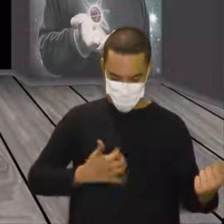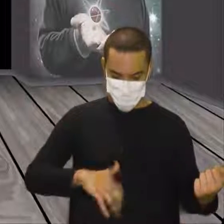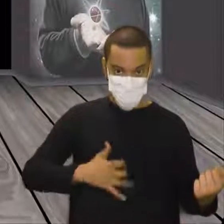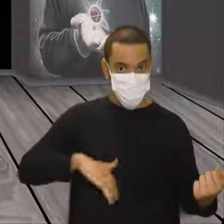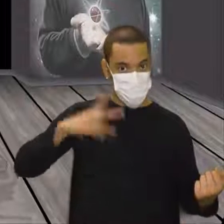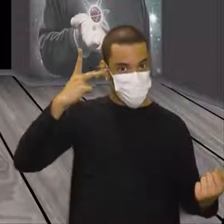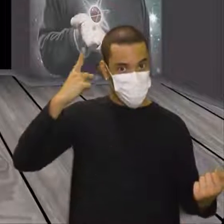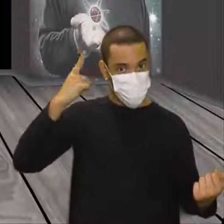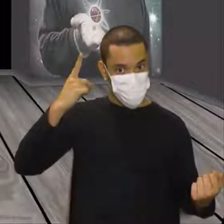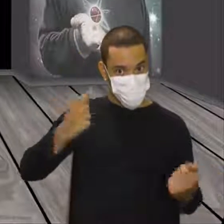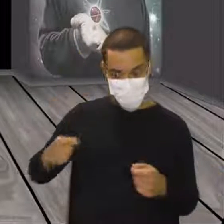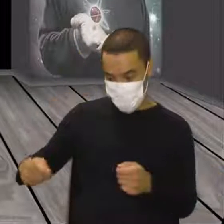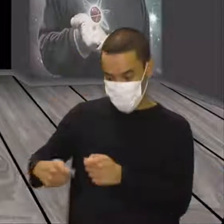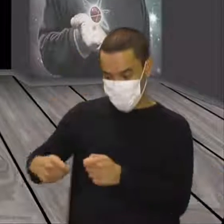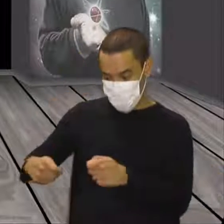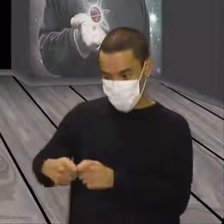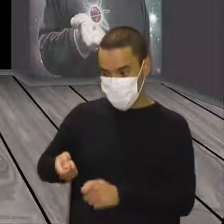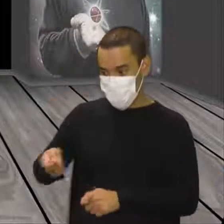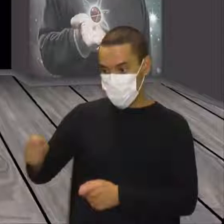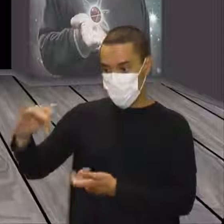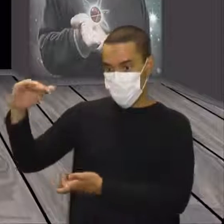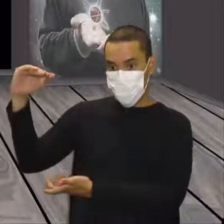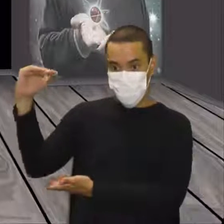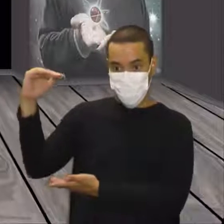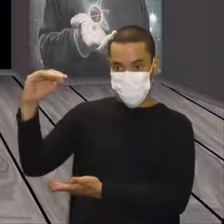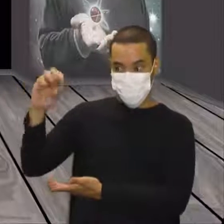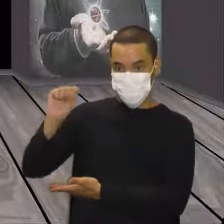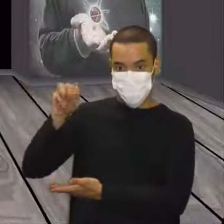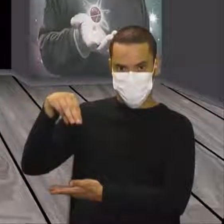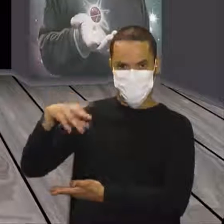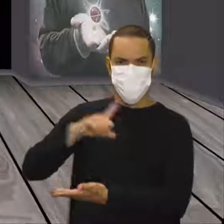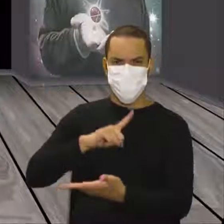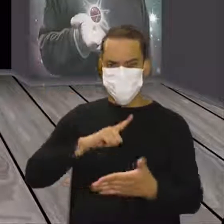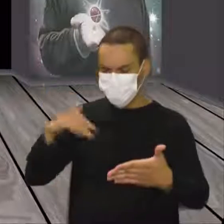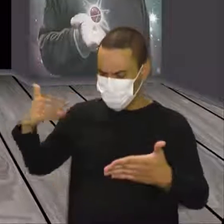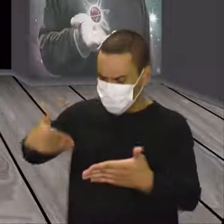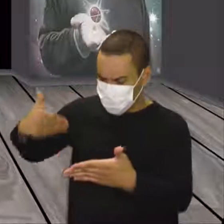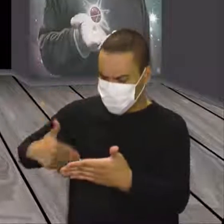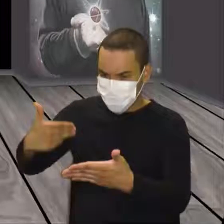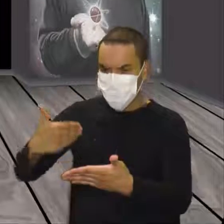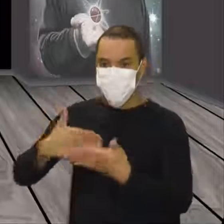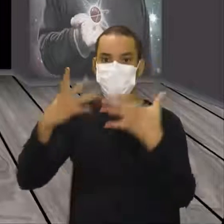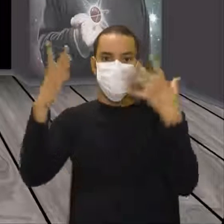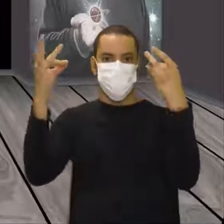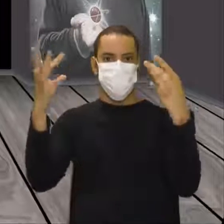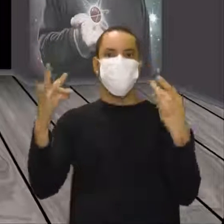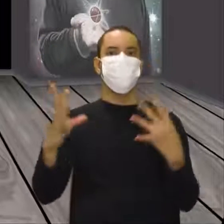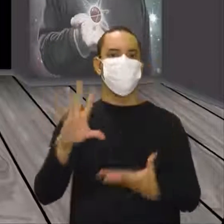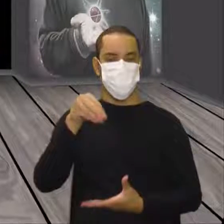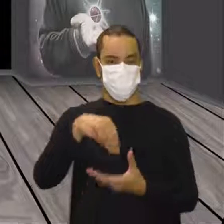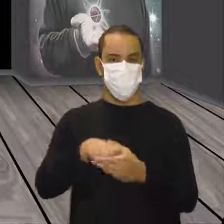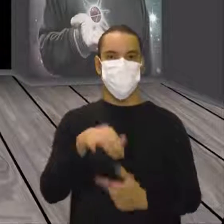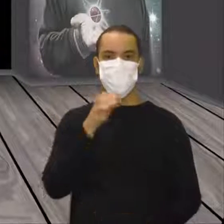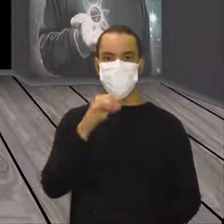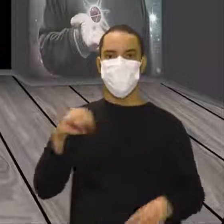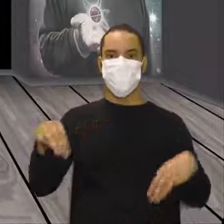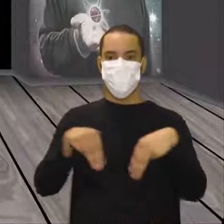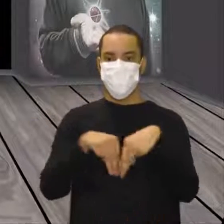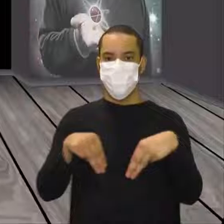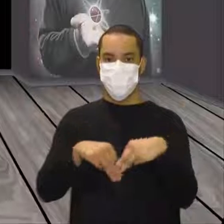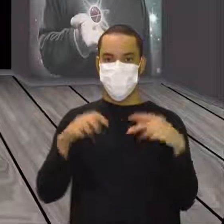consegue colocar ali, captar e sair na caixa. Então tem todo esse processo eletromagnético que faz com